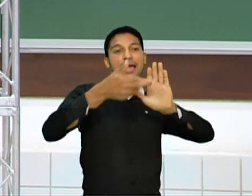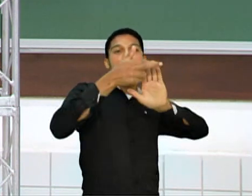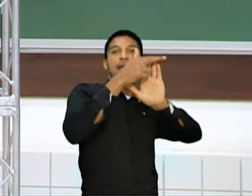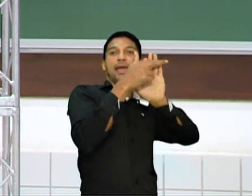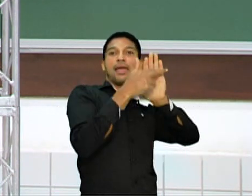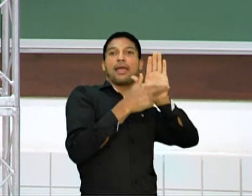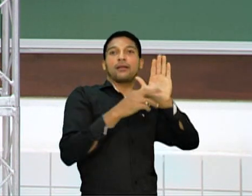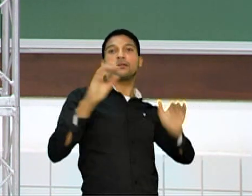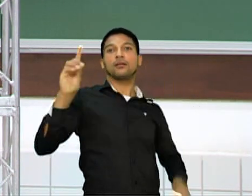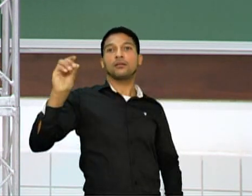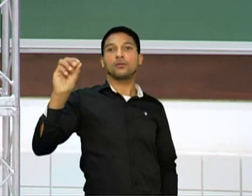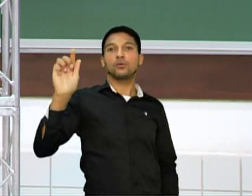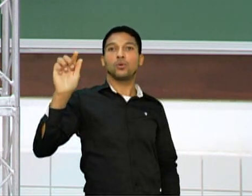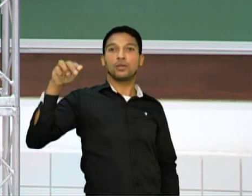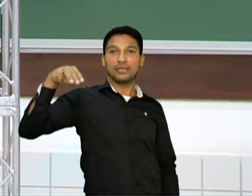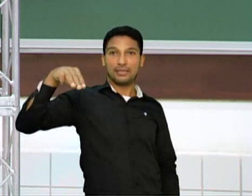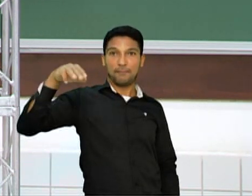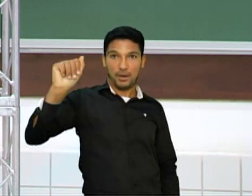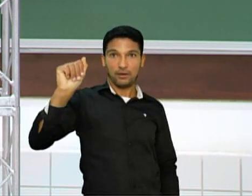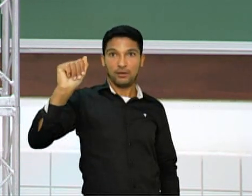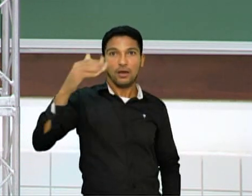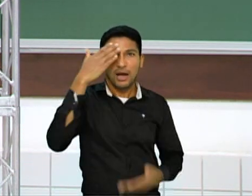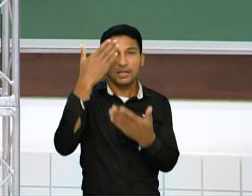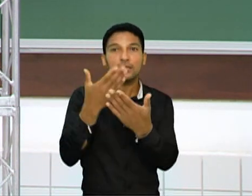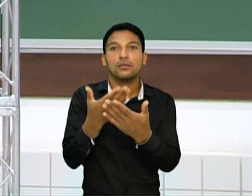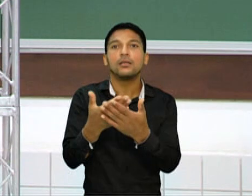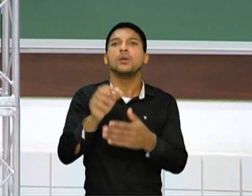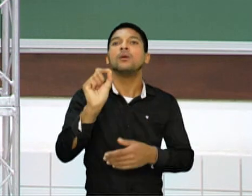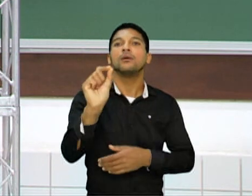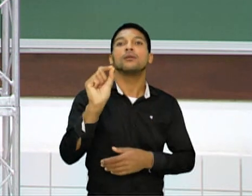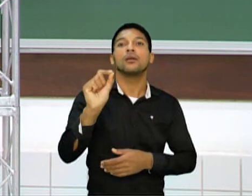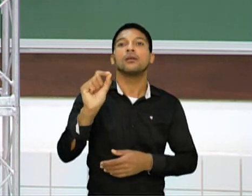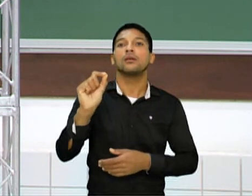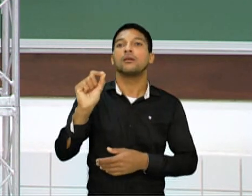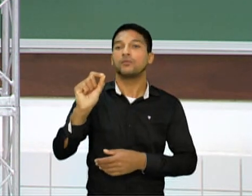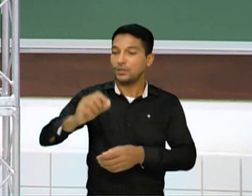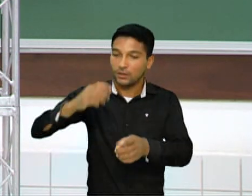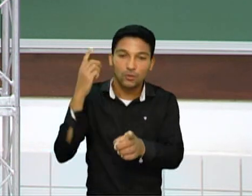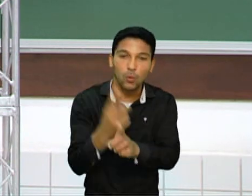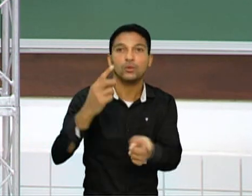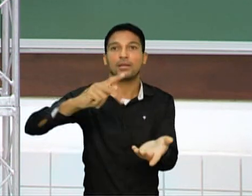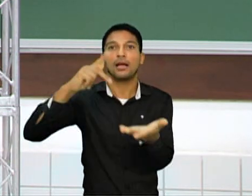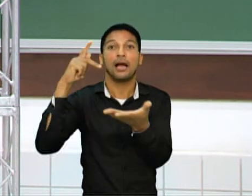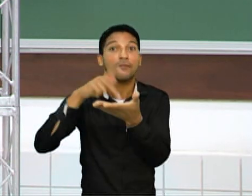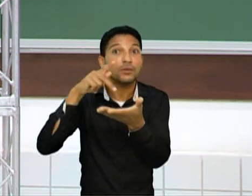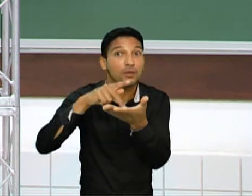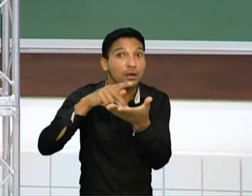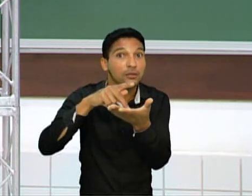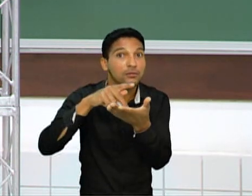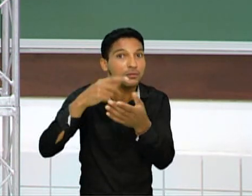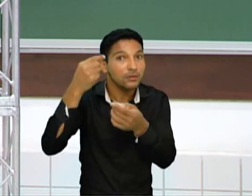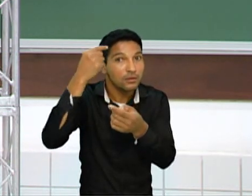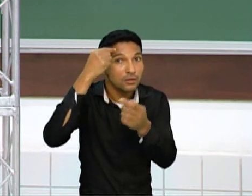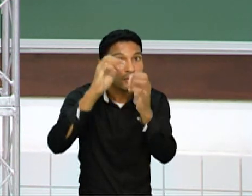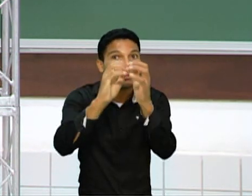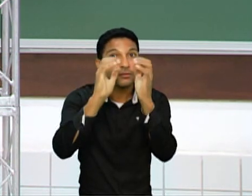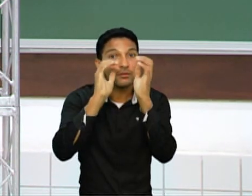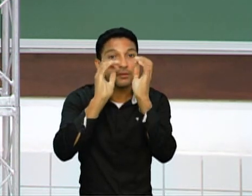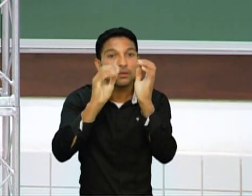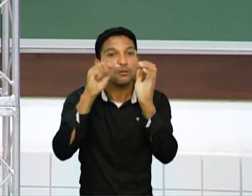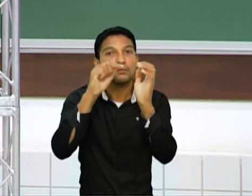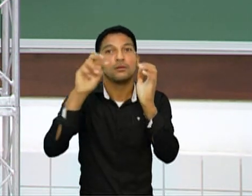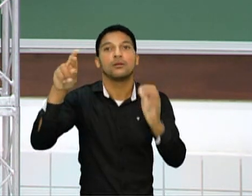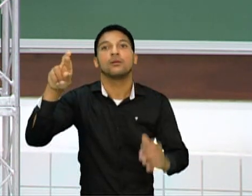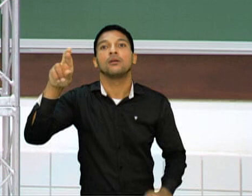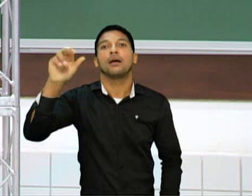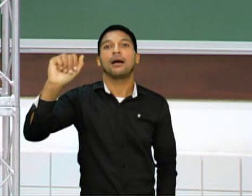se acredita, em última instância, que eu chegue à verdade. E no Descartes, uma verdade racional, ou seja, uma verdade que